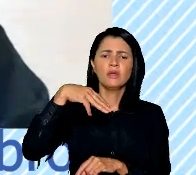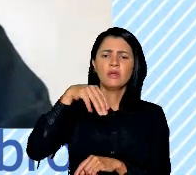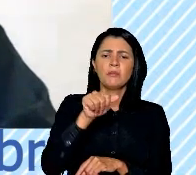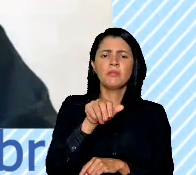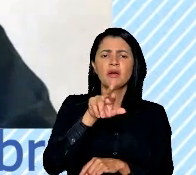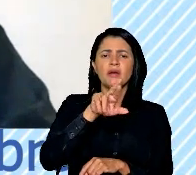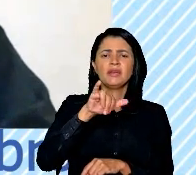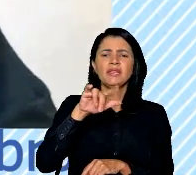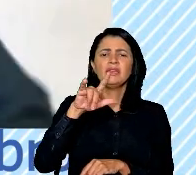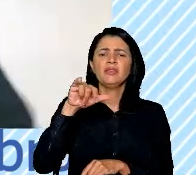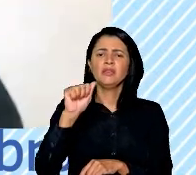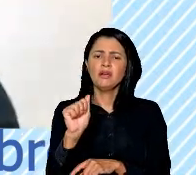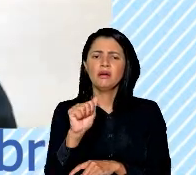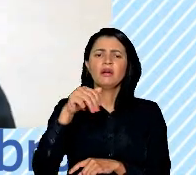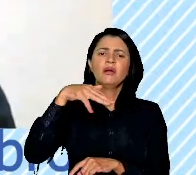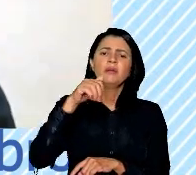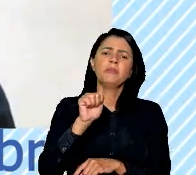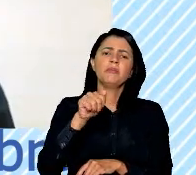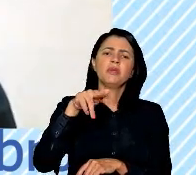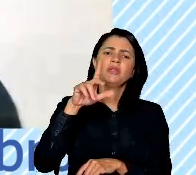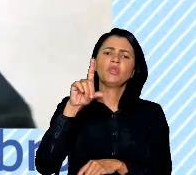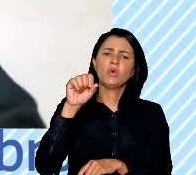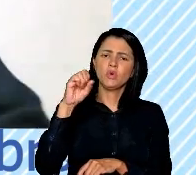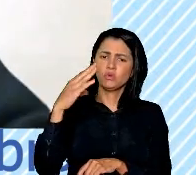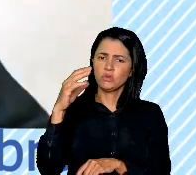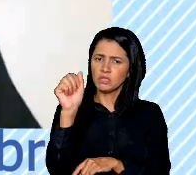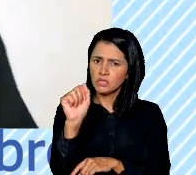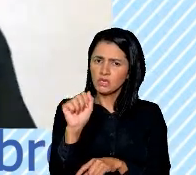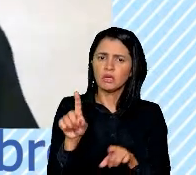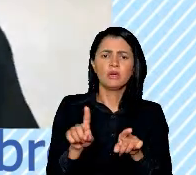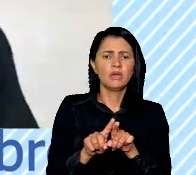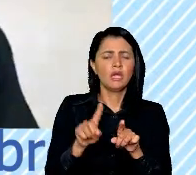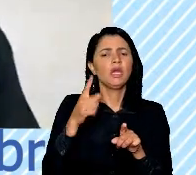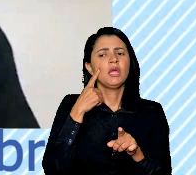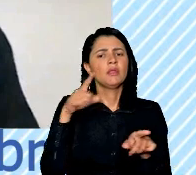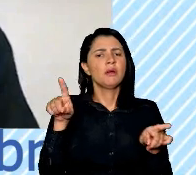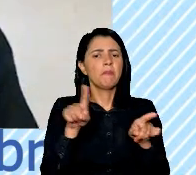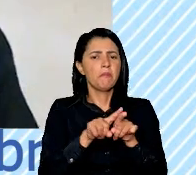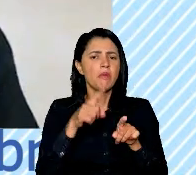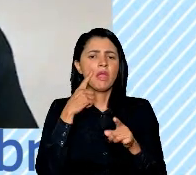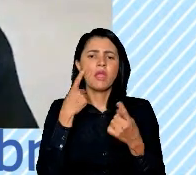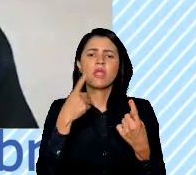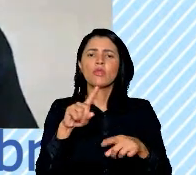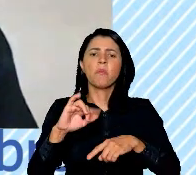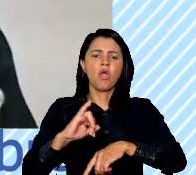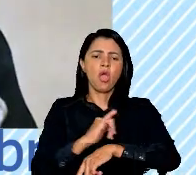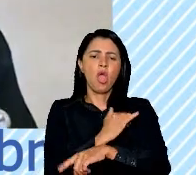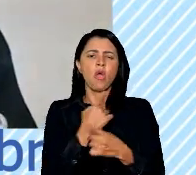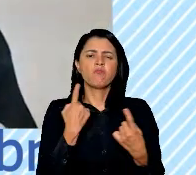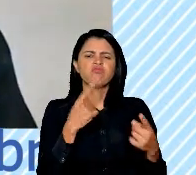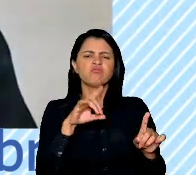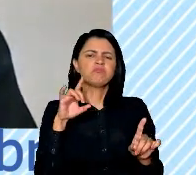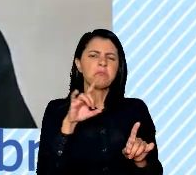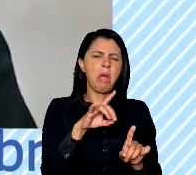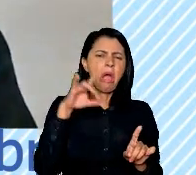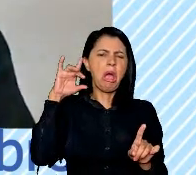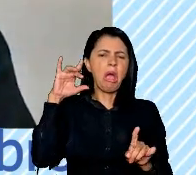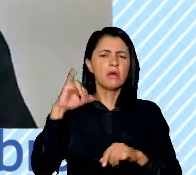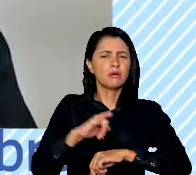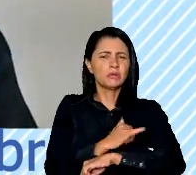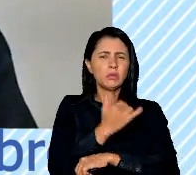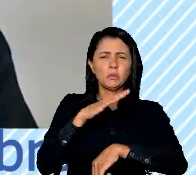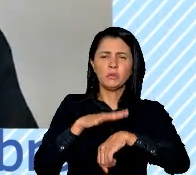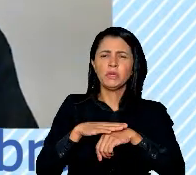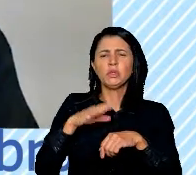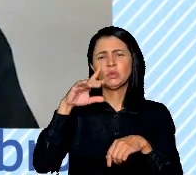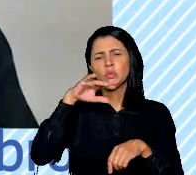Mendonça, e que vem à tona a questão da gordofobia, num momento tão infeliz, e porque é